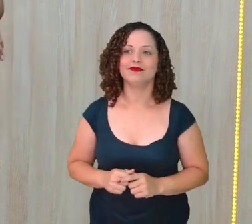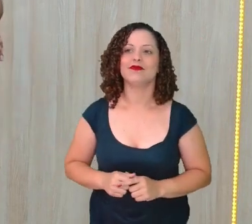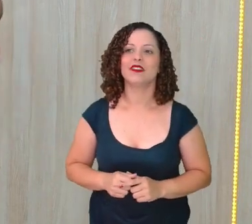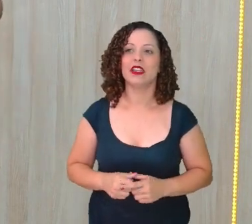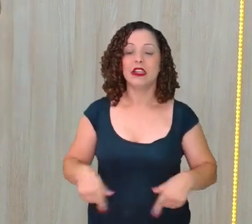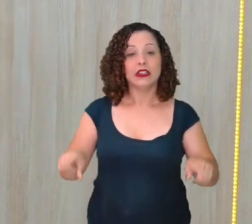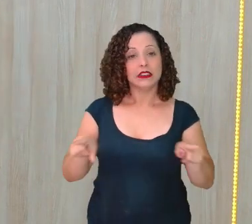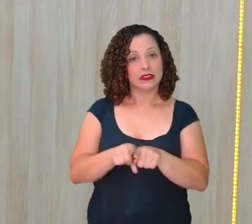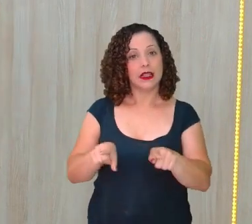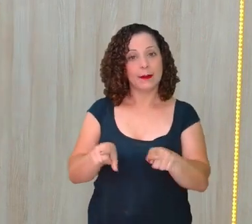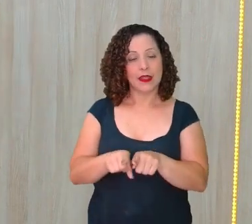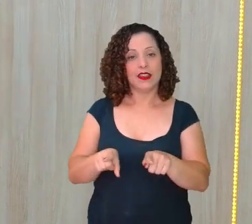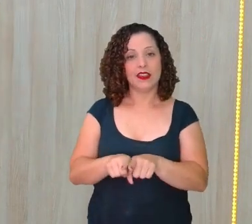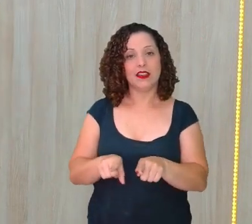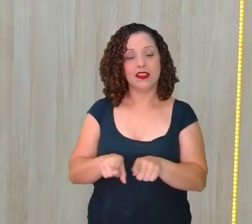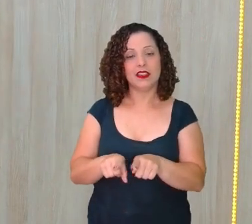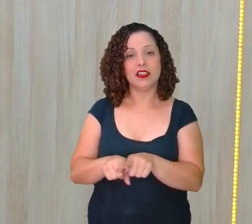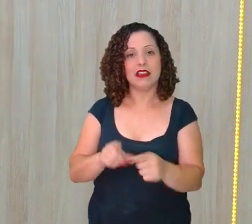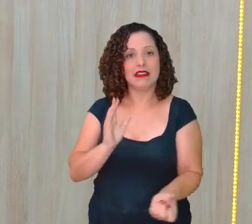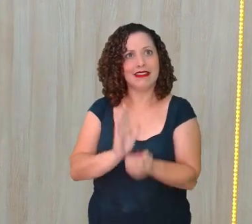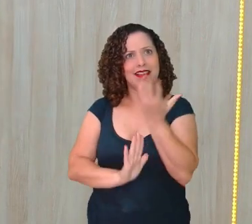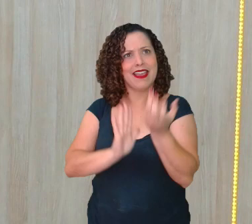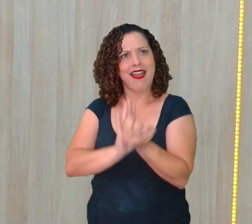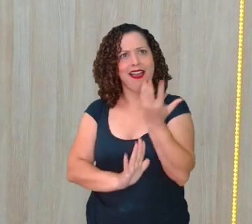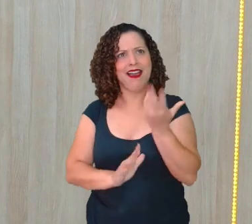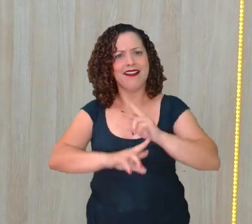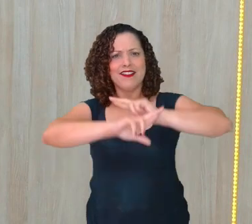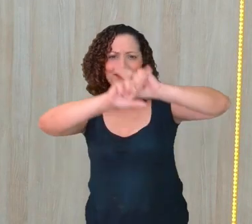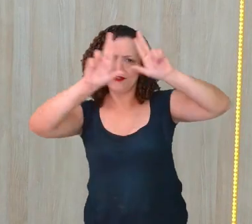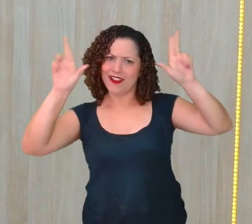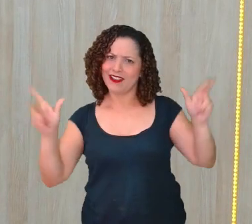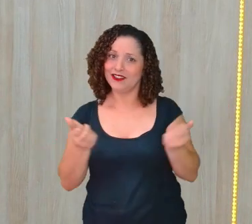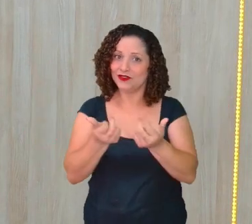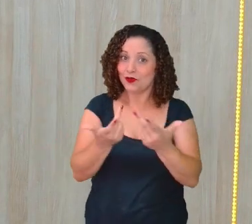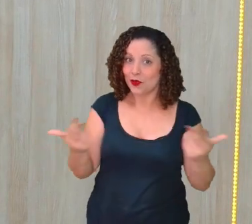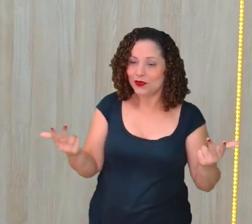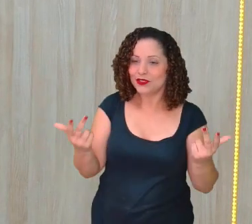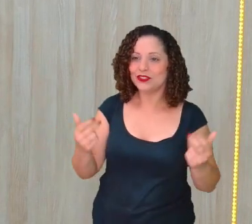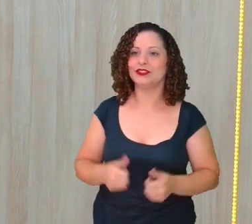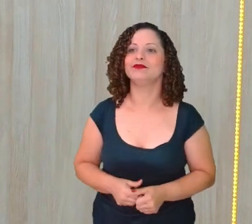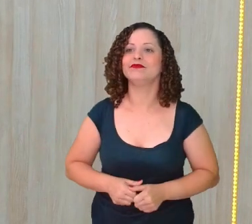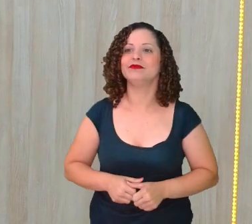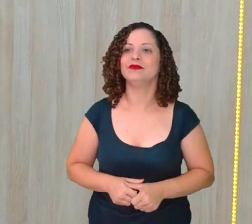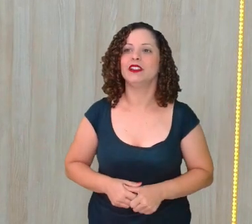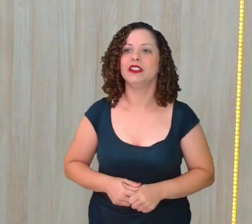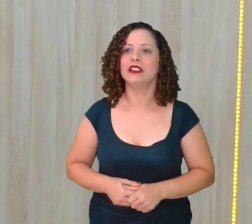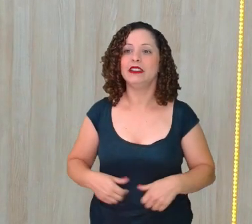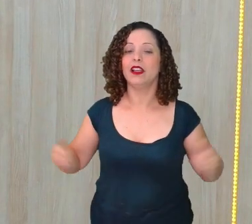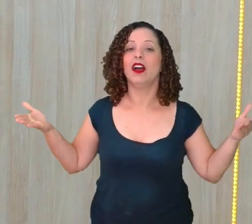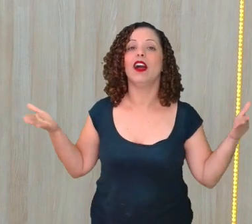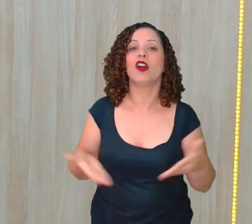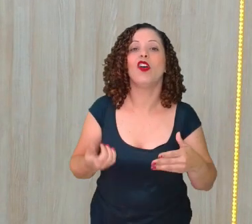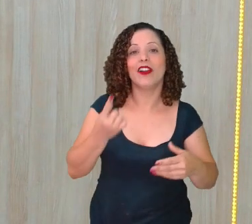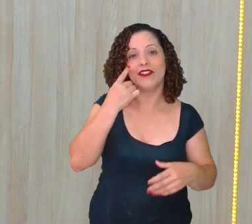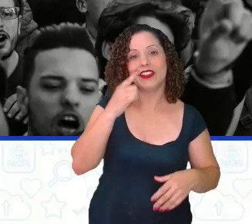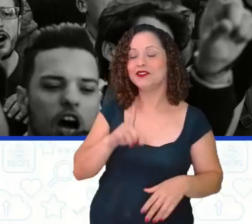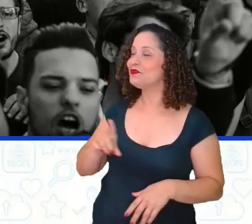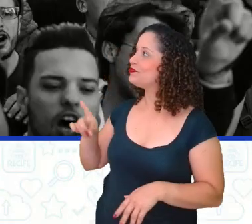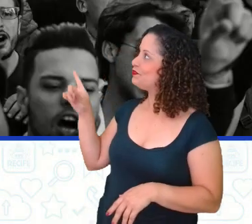Formando aí esses diferentes espaços. Visto isso, olha o que chega aqui na sua tela agora.